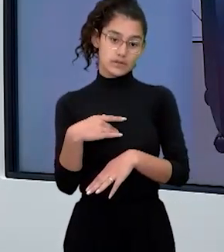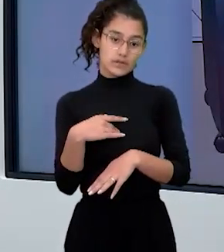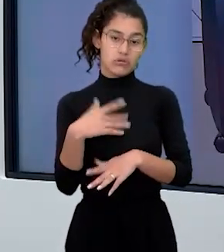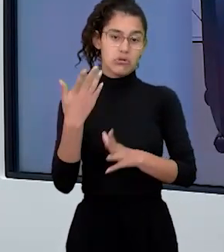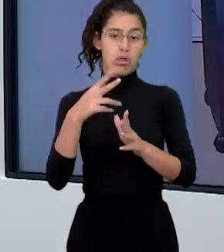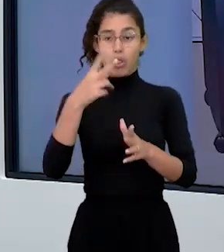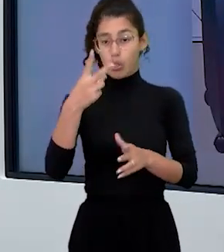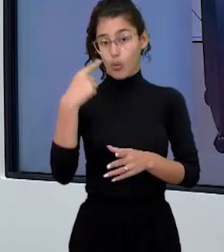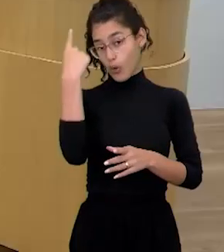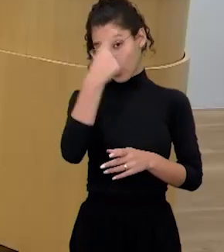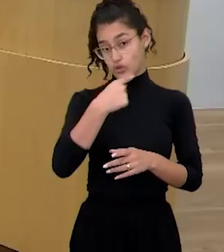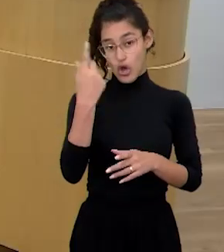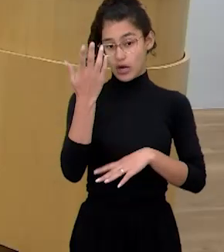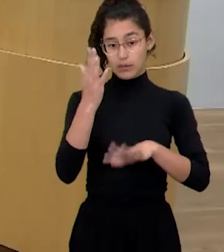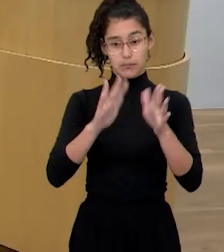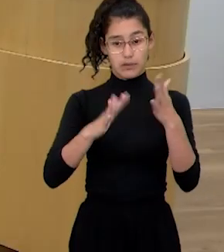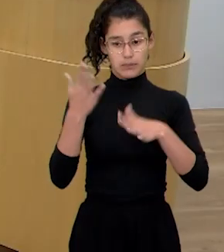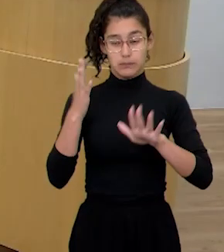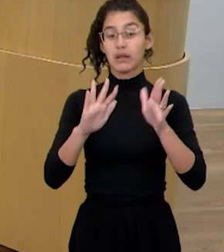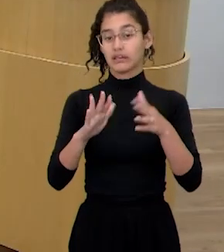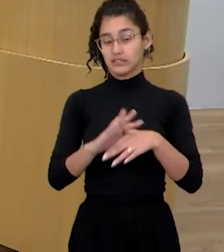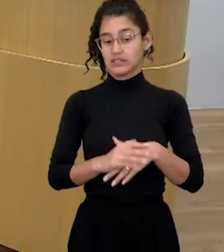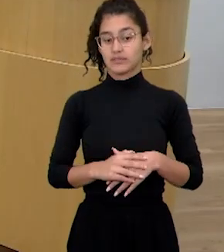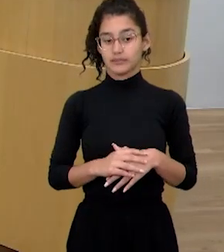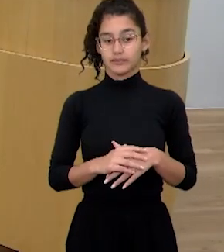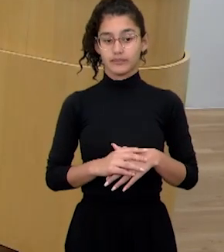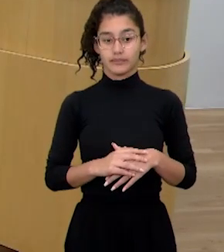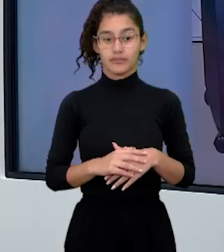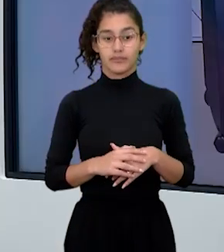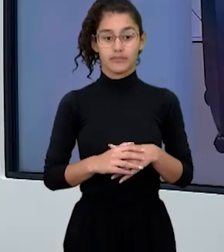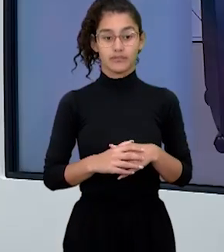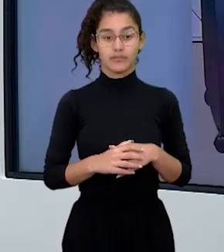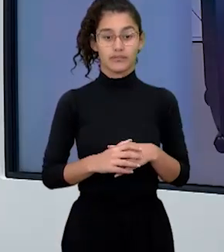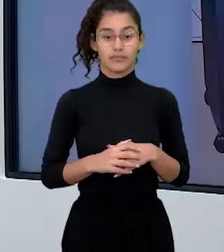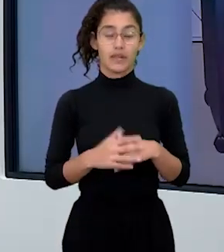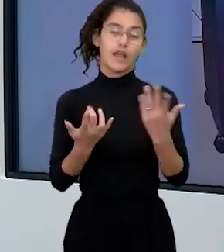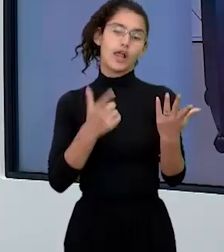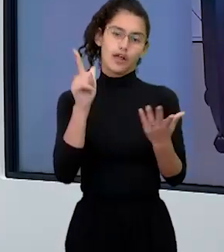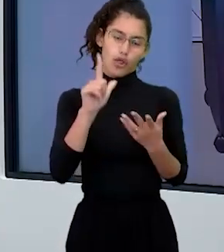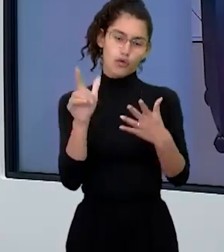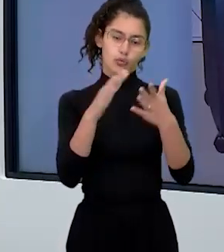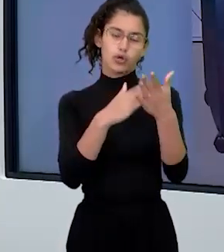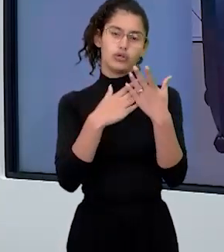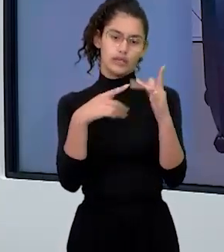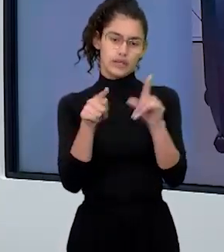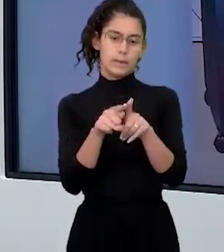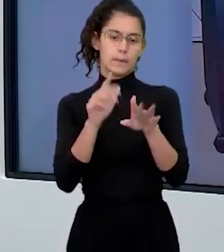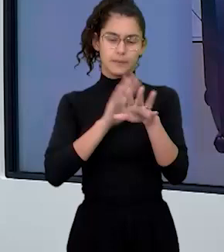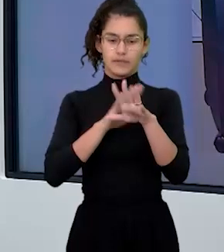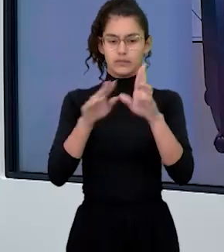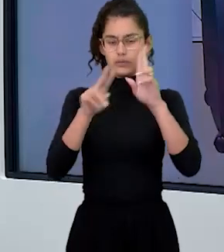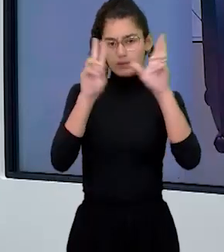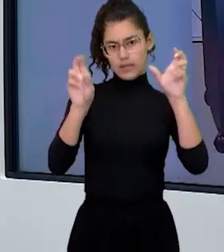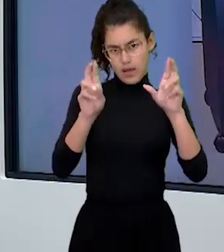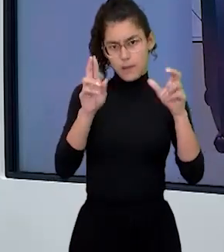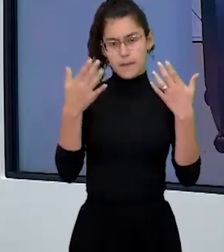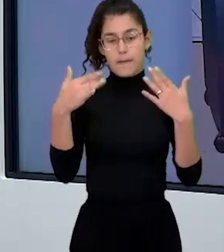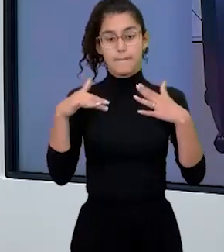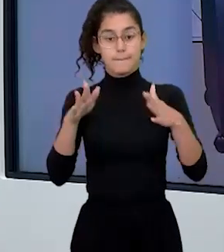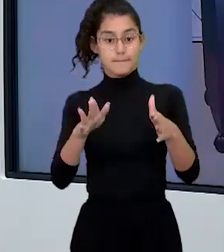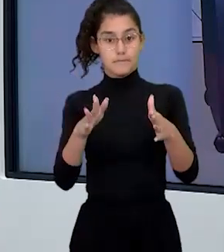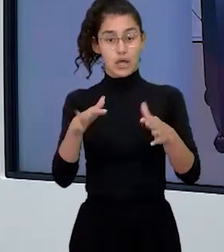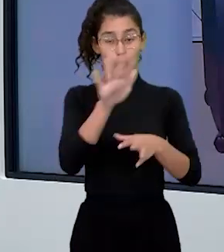mínimo umas 2 horas, né, Andréia? Mais ou menos. E aí, é claro que ela ajudaria na produção do conteúdo também, mas aí